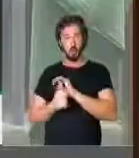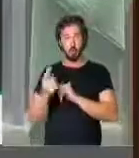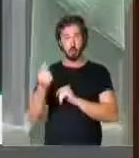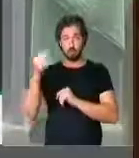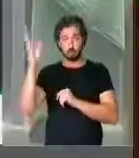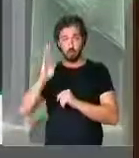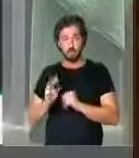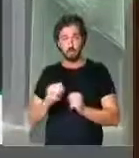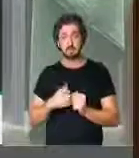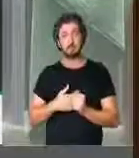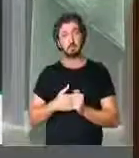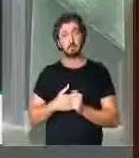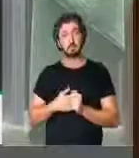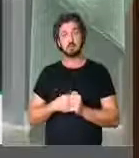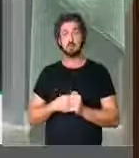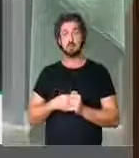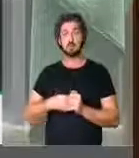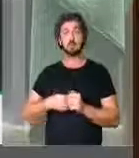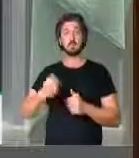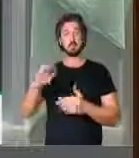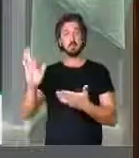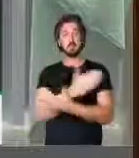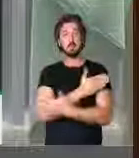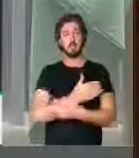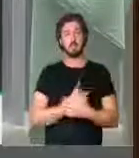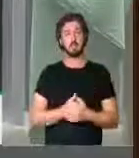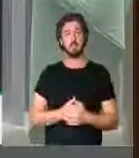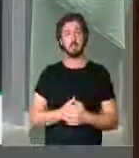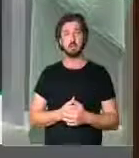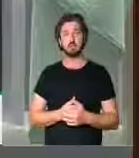Brasil tinha que sair.